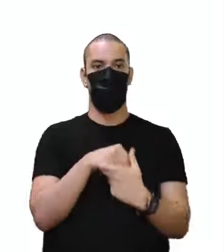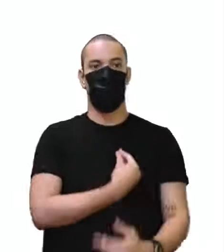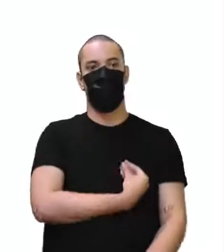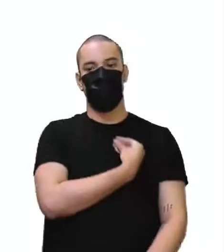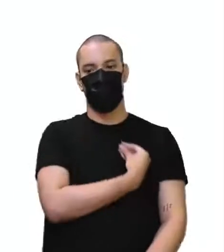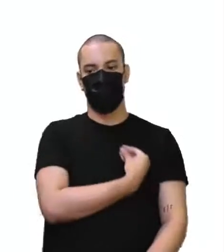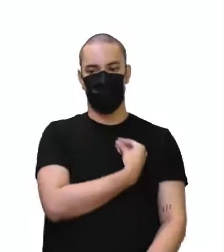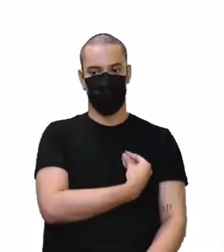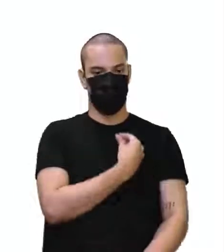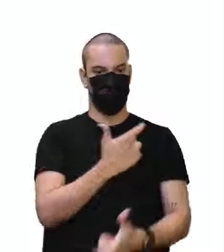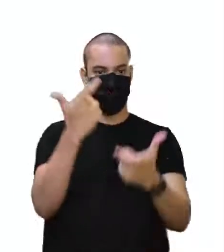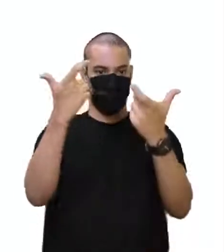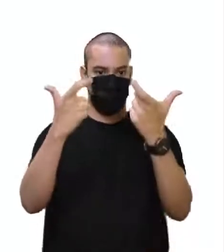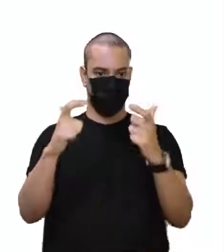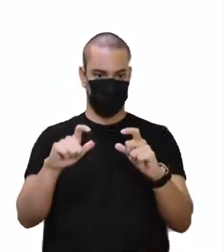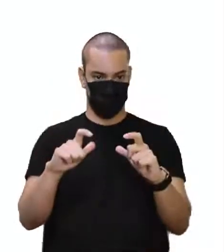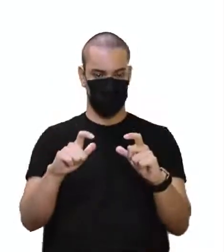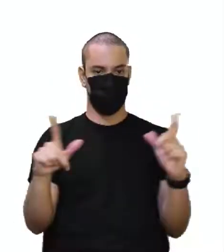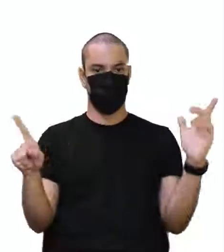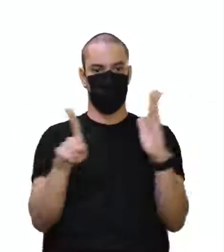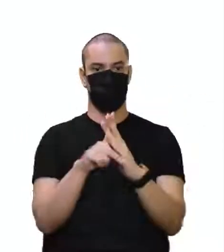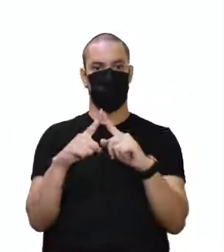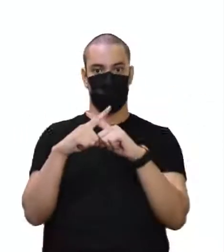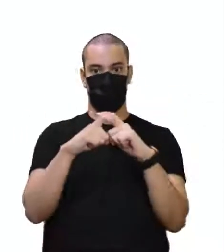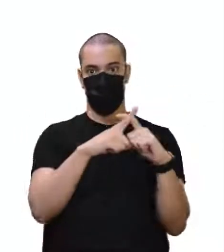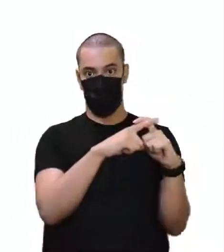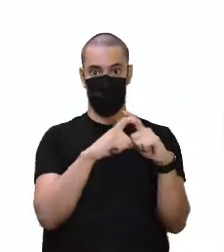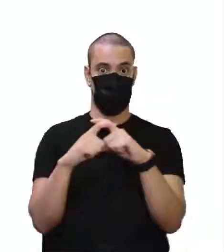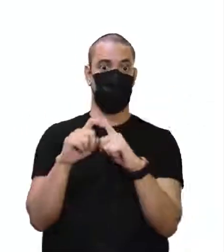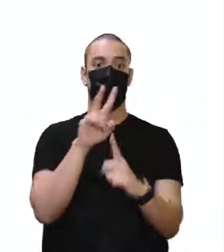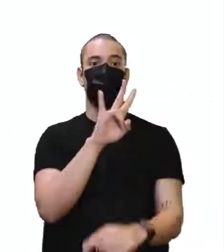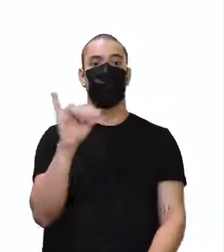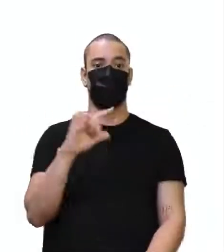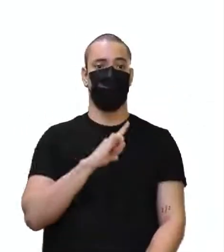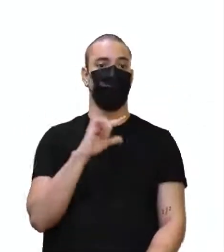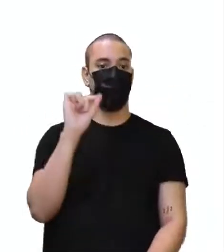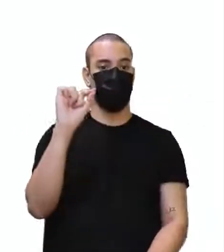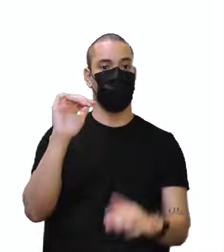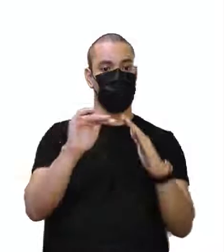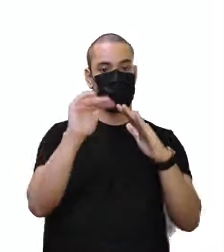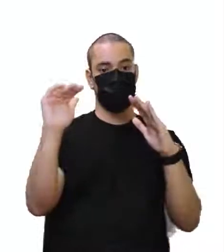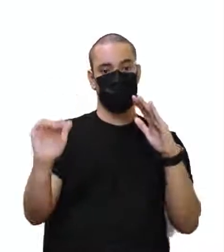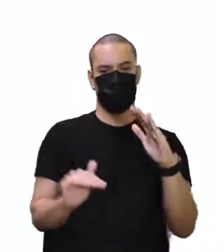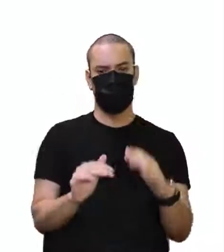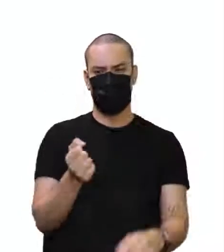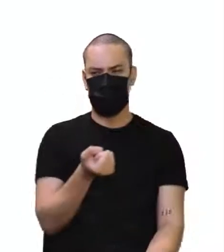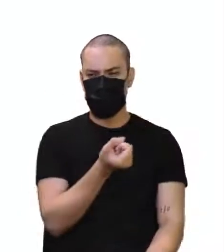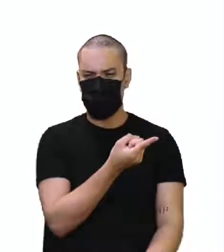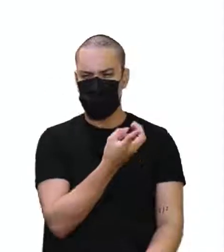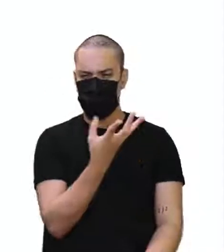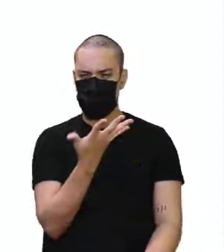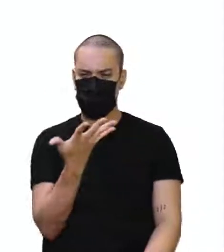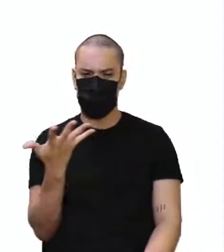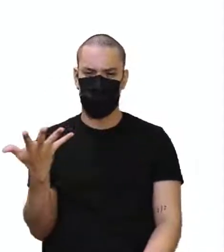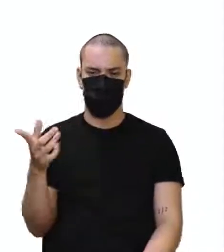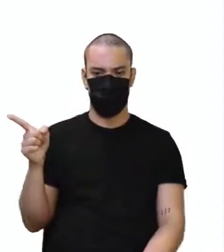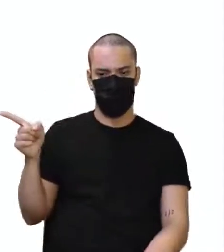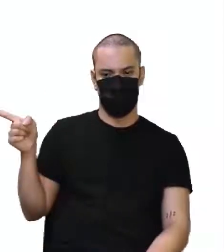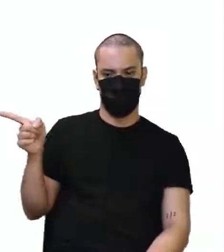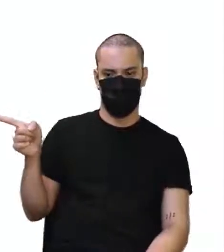presente ali no pareamento dos cromossomos homólogos. Agora você vai ter aqui, ó, embaixo, essa quantidade